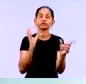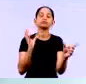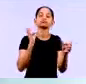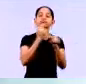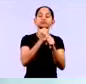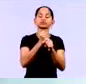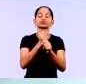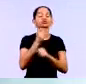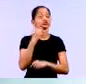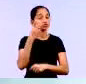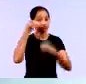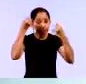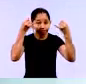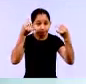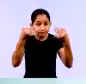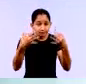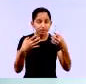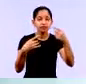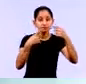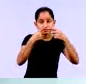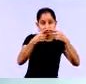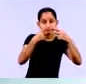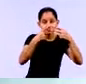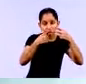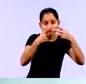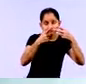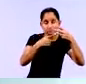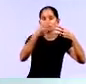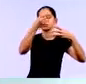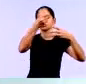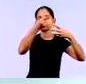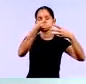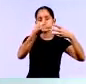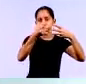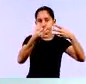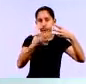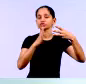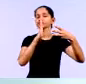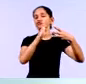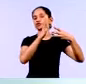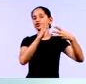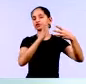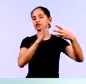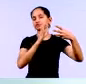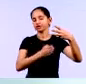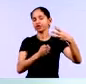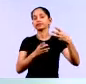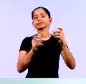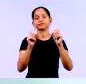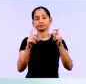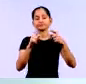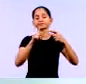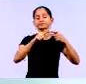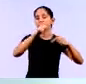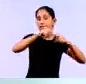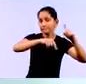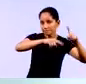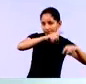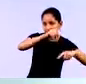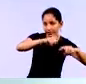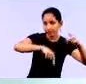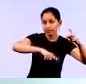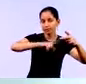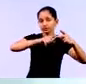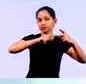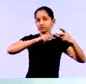vimos os 3. Nós vimos as 3 peças: orçamento de materiais, de mão de